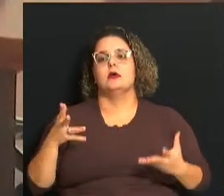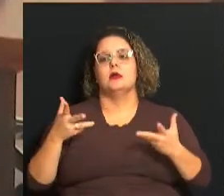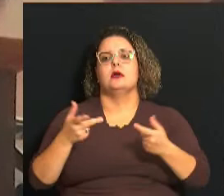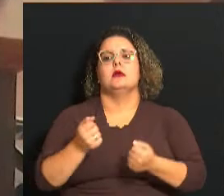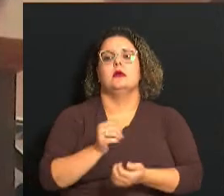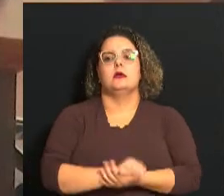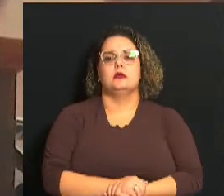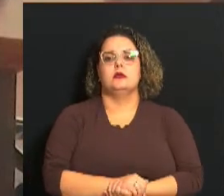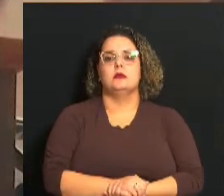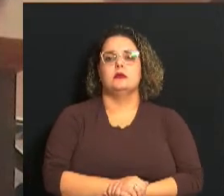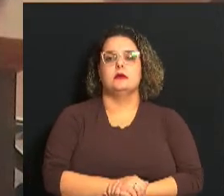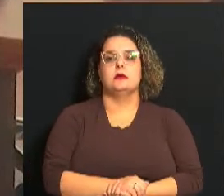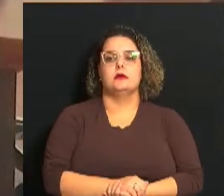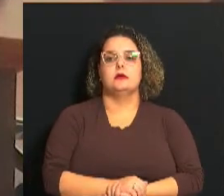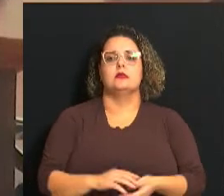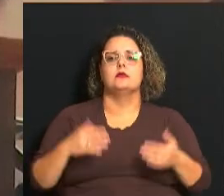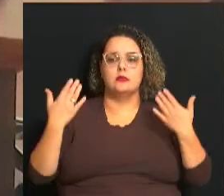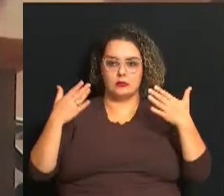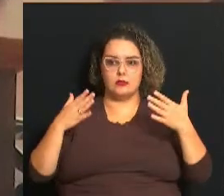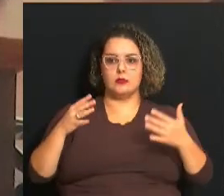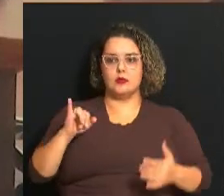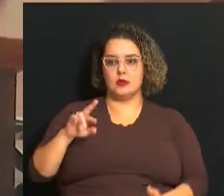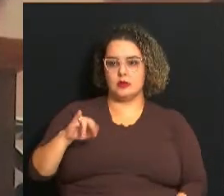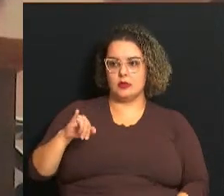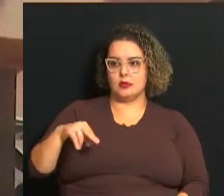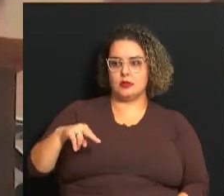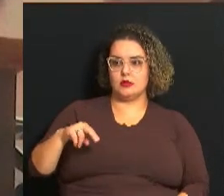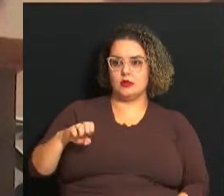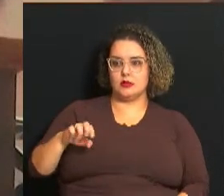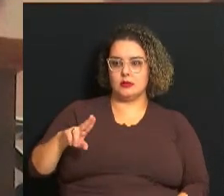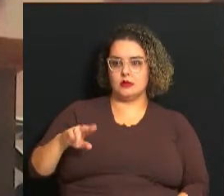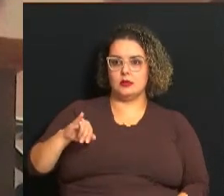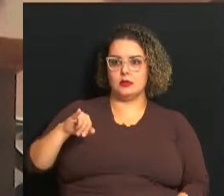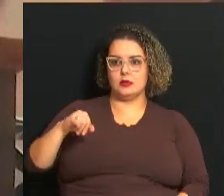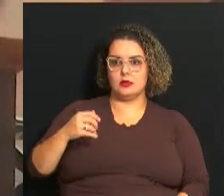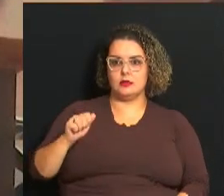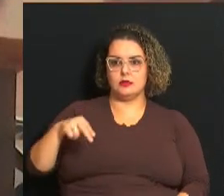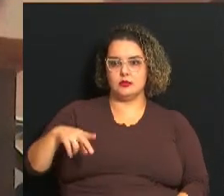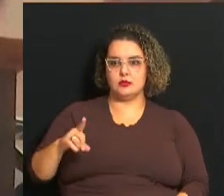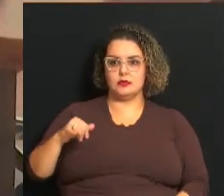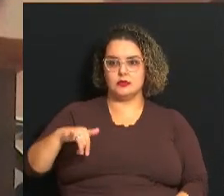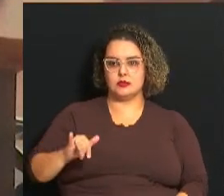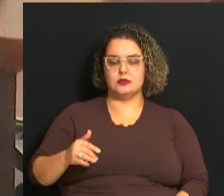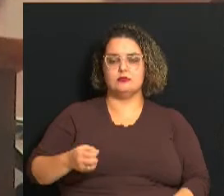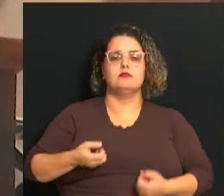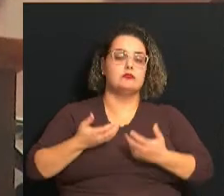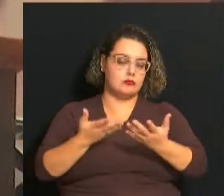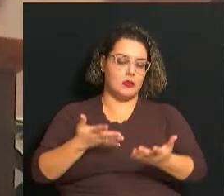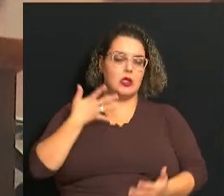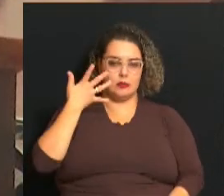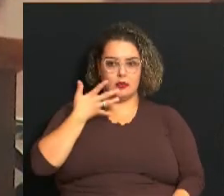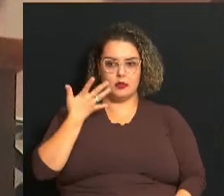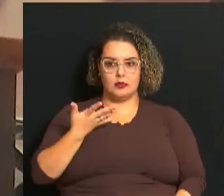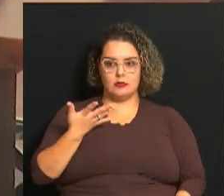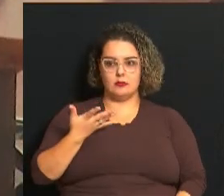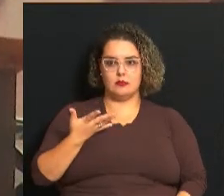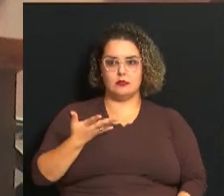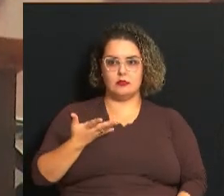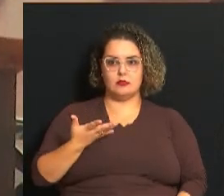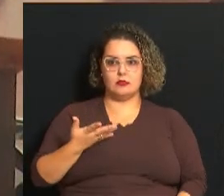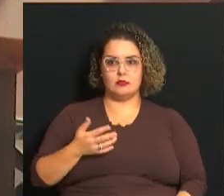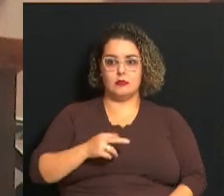a queria parabenizar o Irineu a Jandira pelo exposição né Acho que trouxe Muito